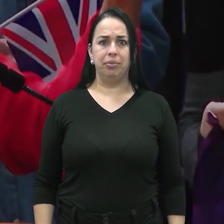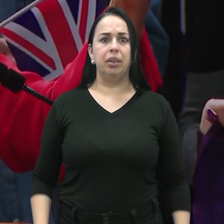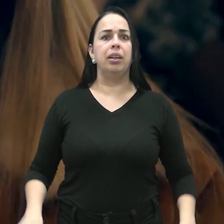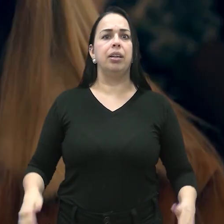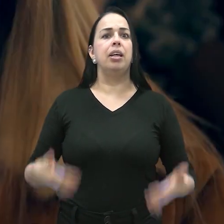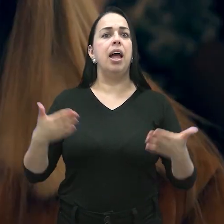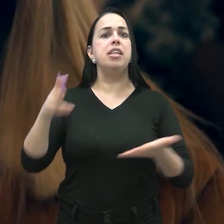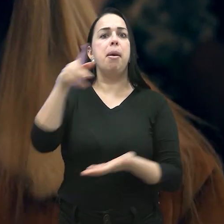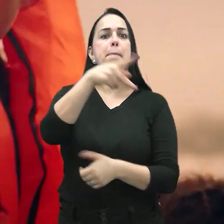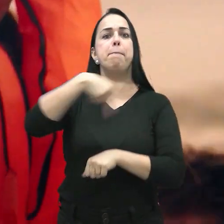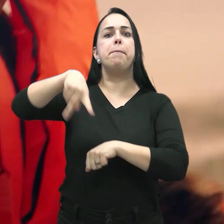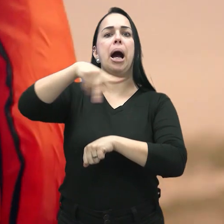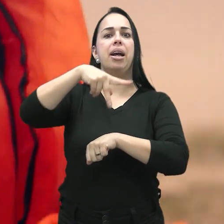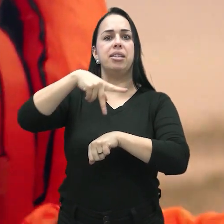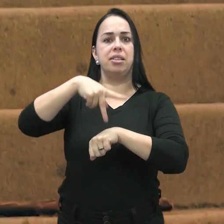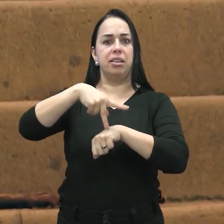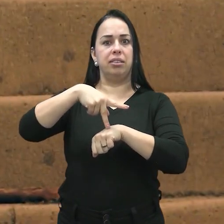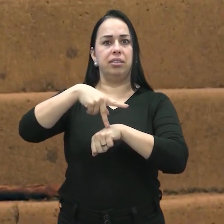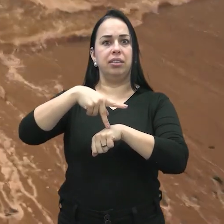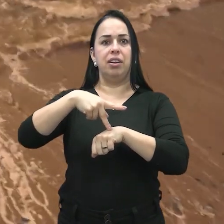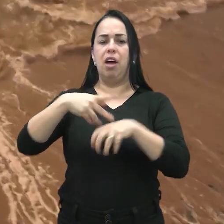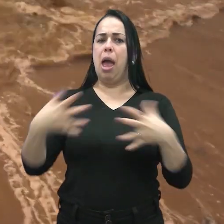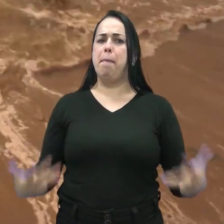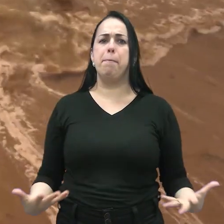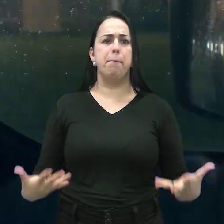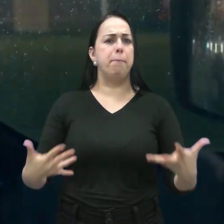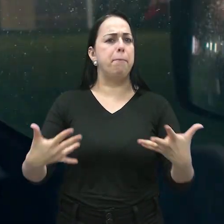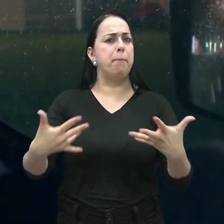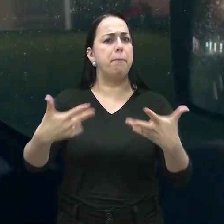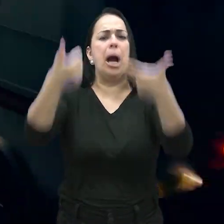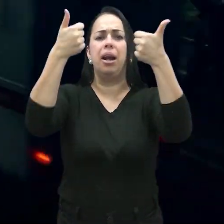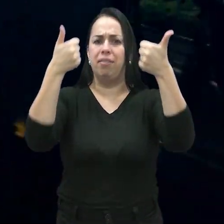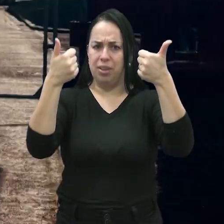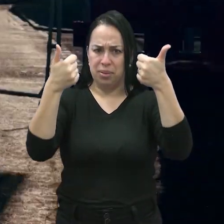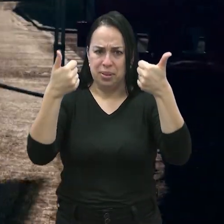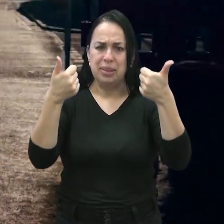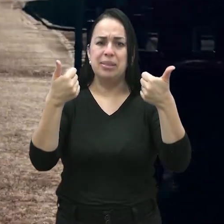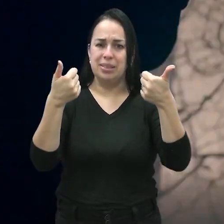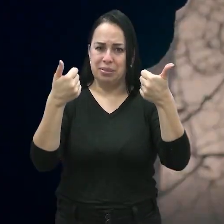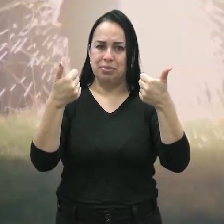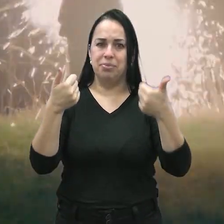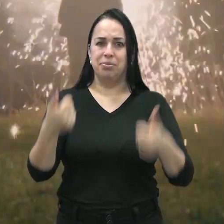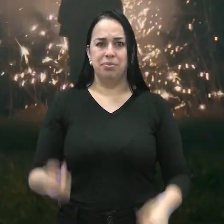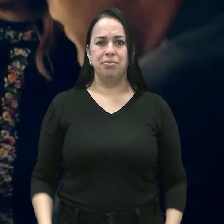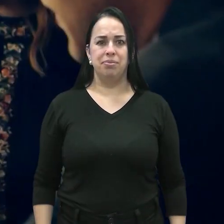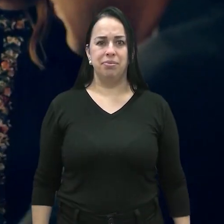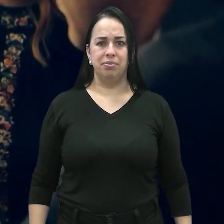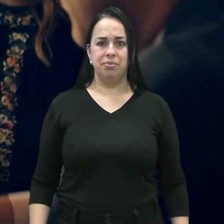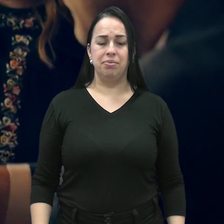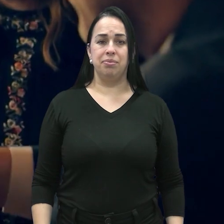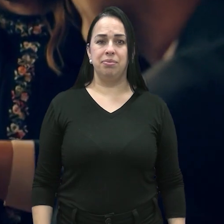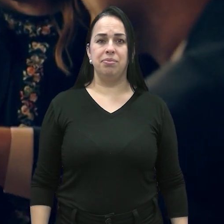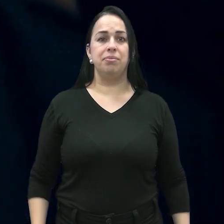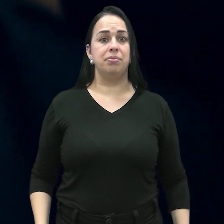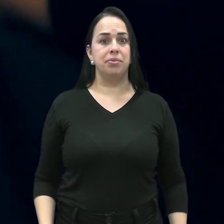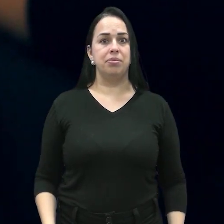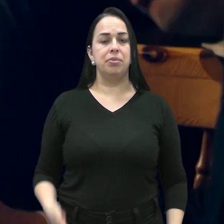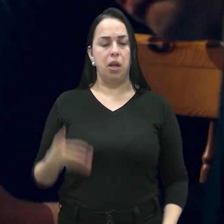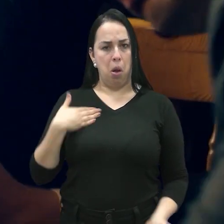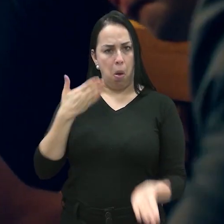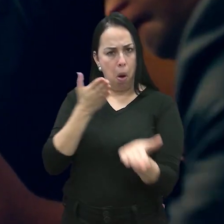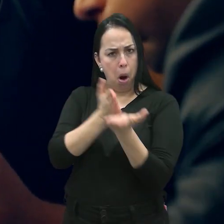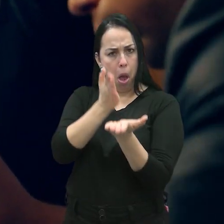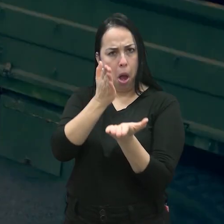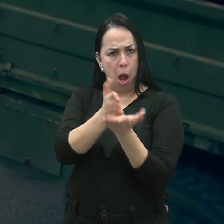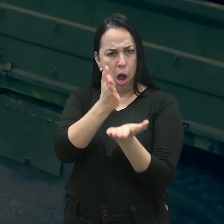This country has never been more magnificent. I look ahead and